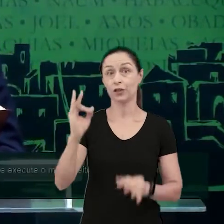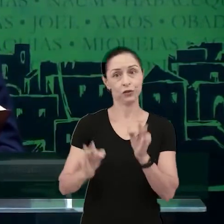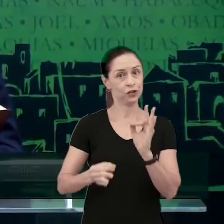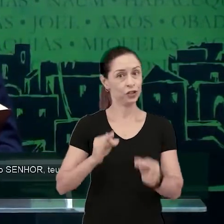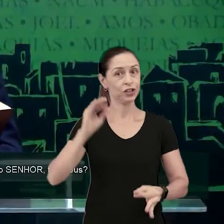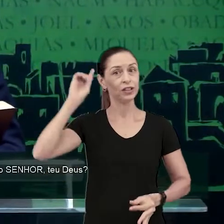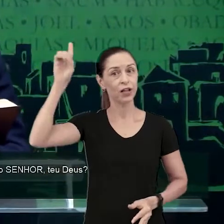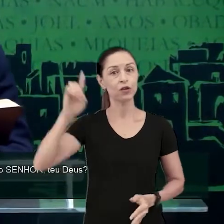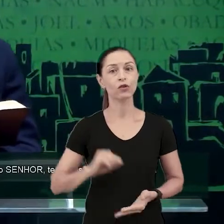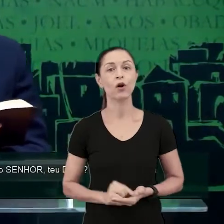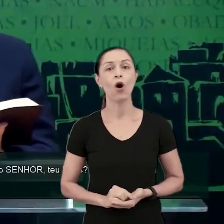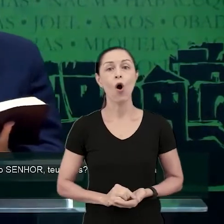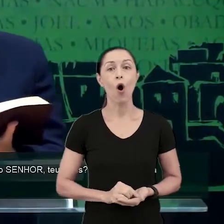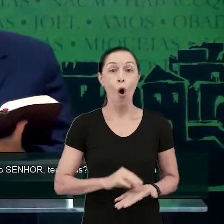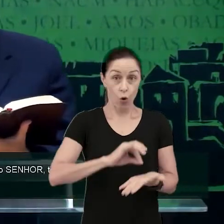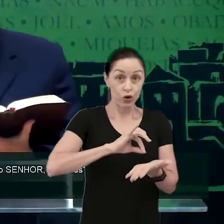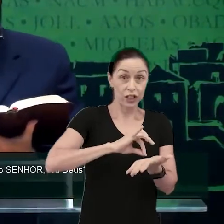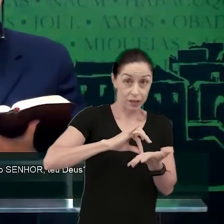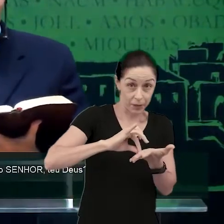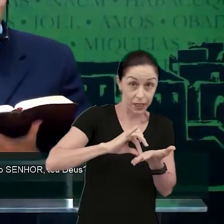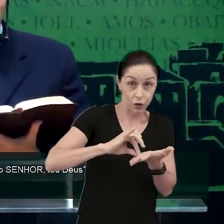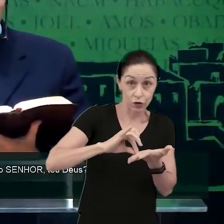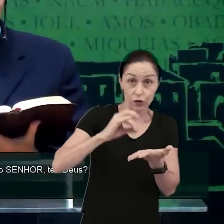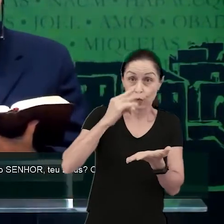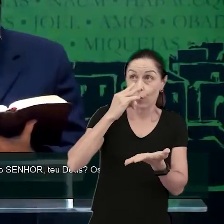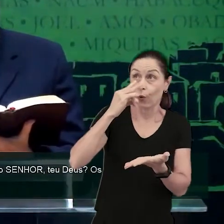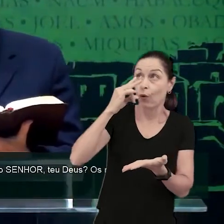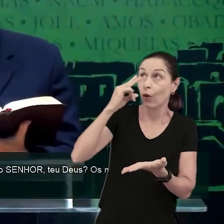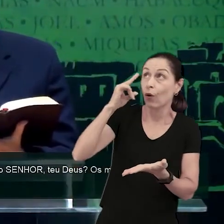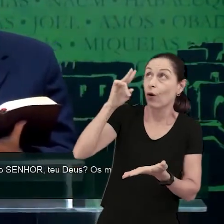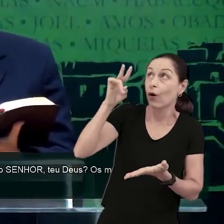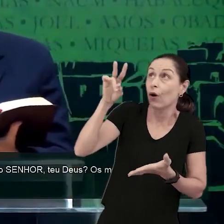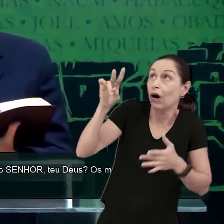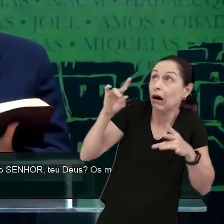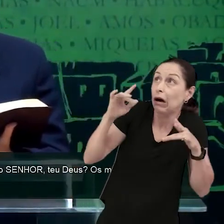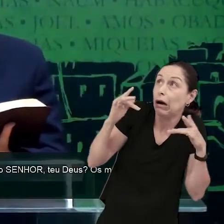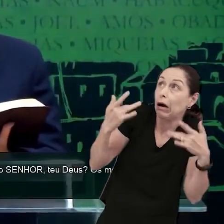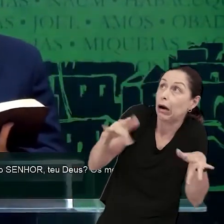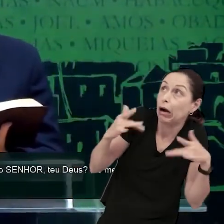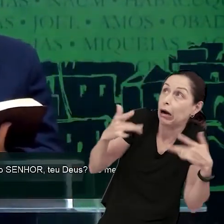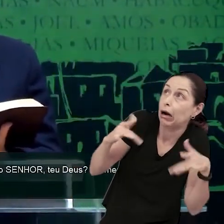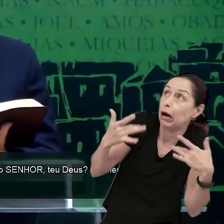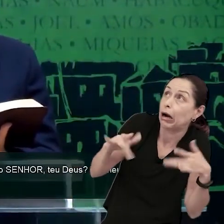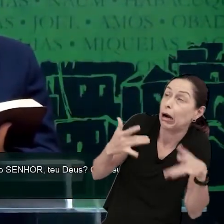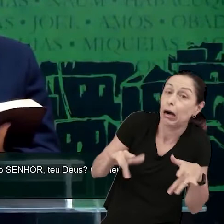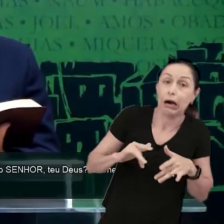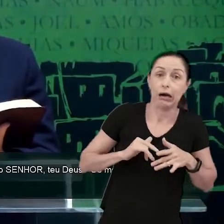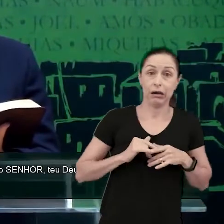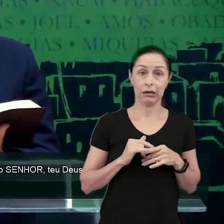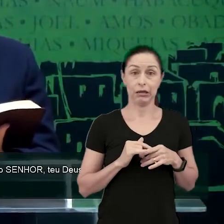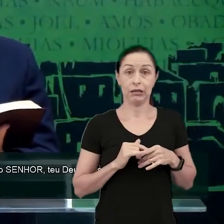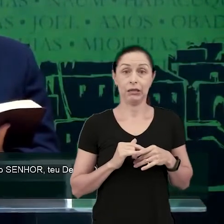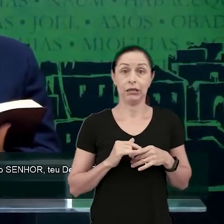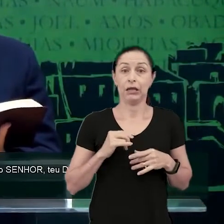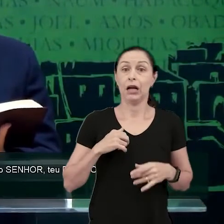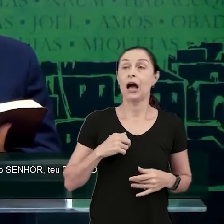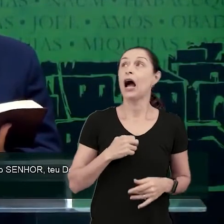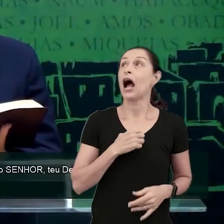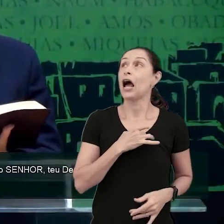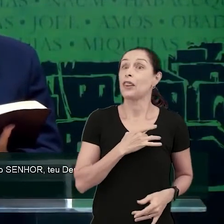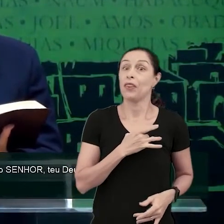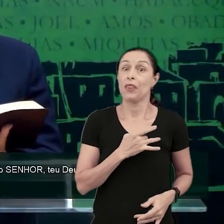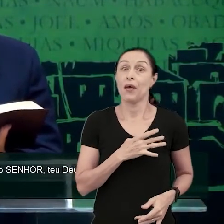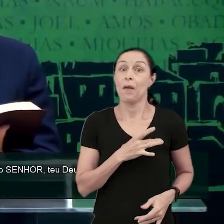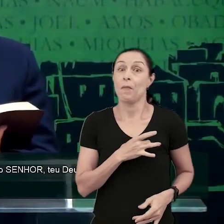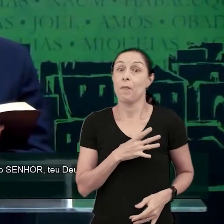verá isso, e ela cobrirá a vergonha, a ela que me diz: onde está o Senhor teu Deus? Os